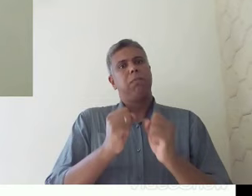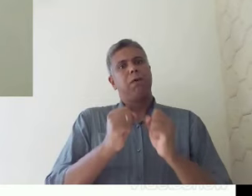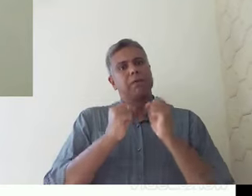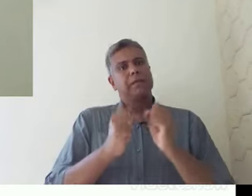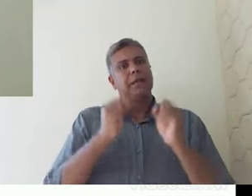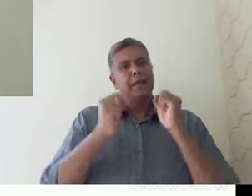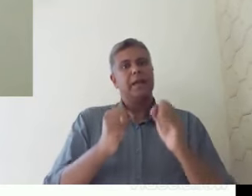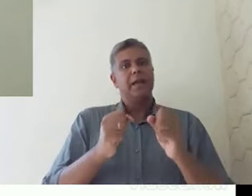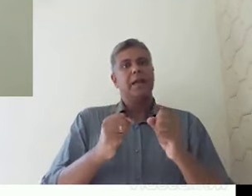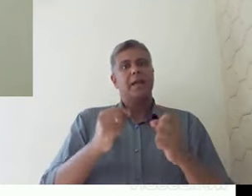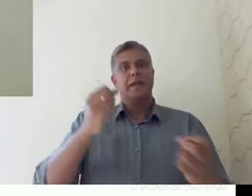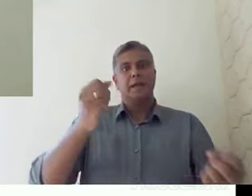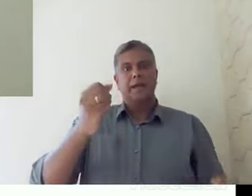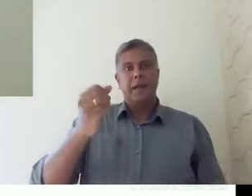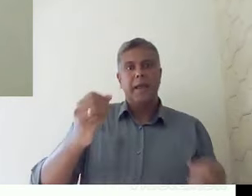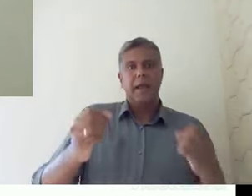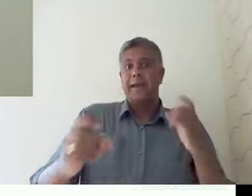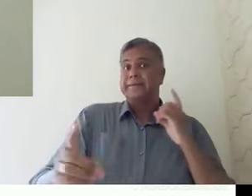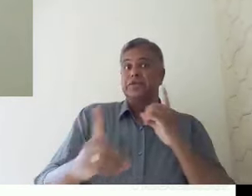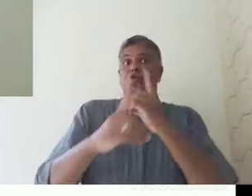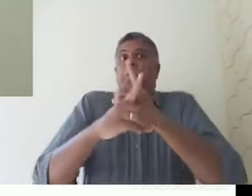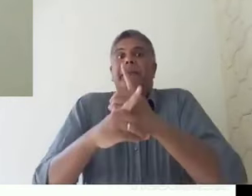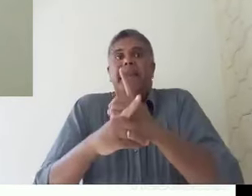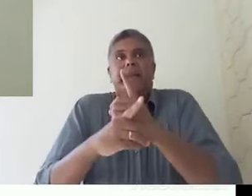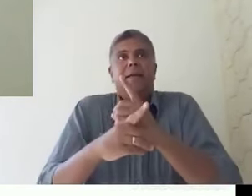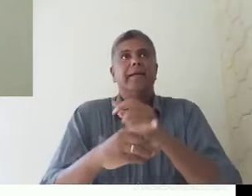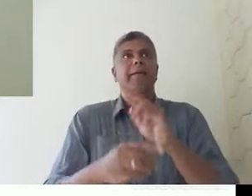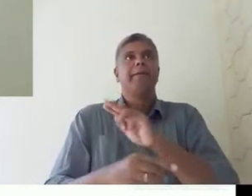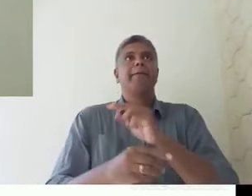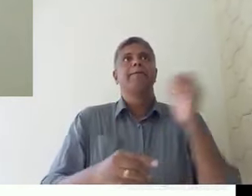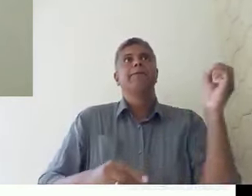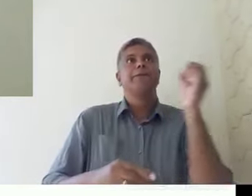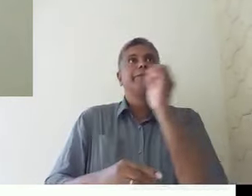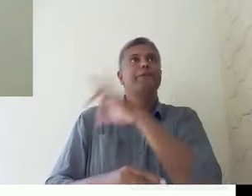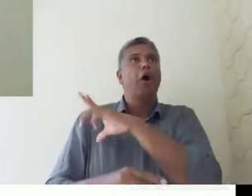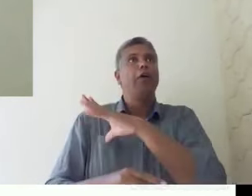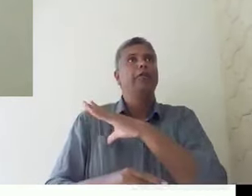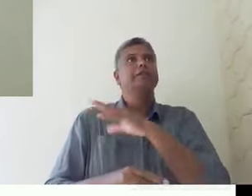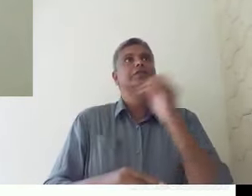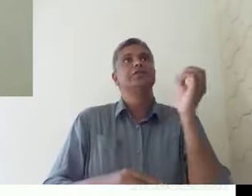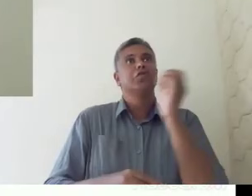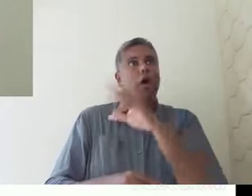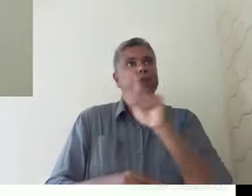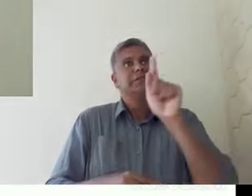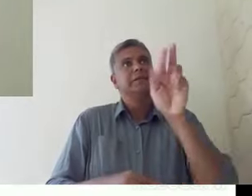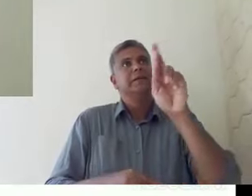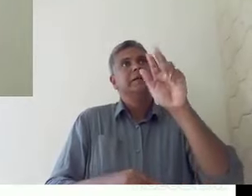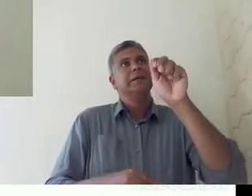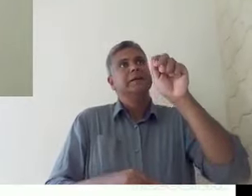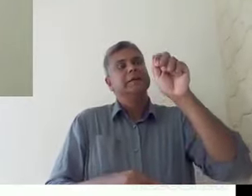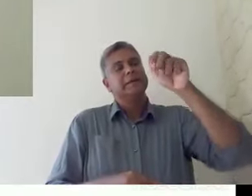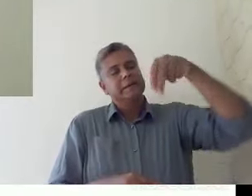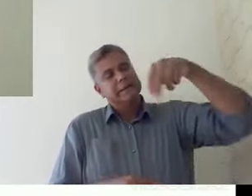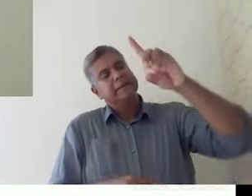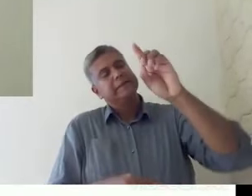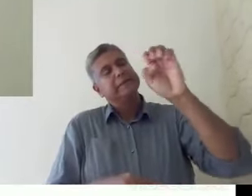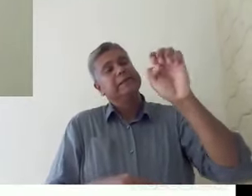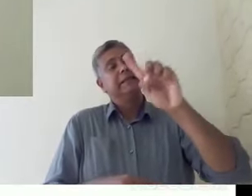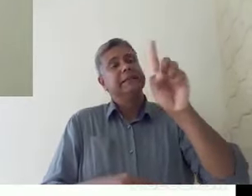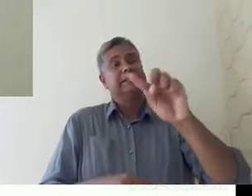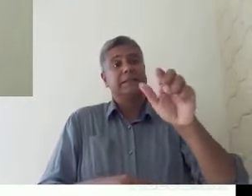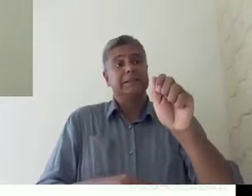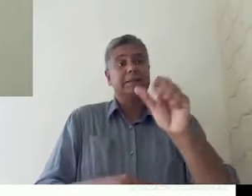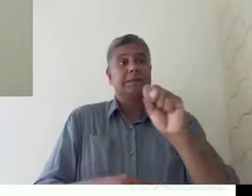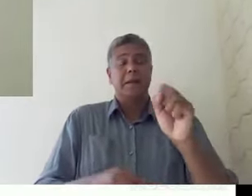ser que novas grandezas sejam descobertas. Por hora, a gente vai falar somente